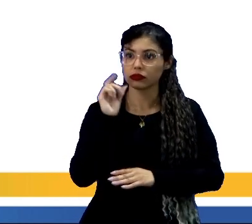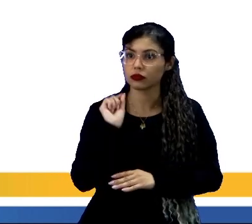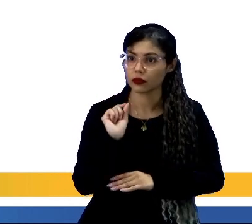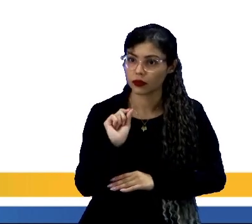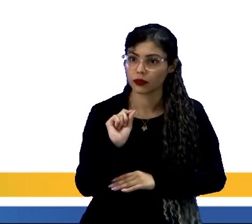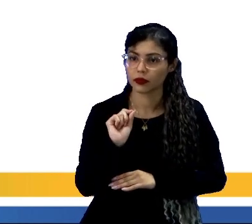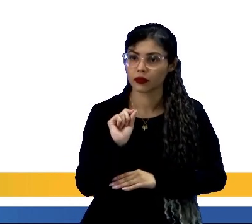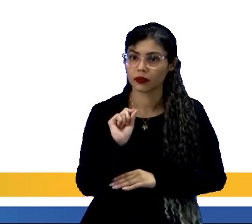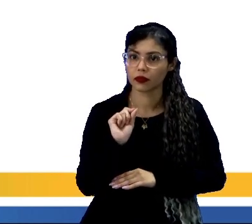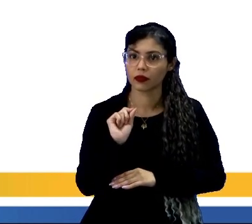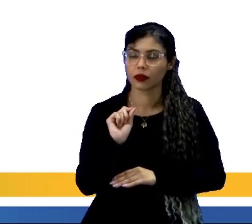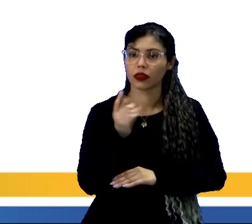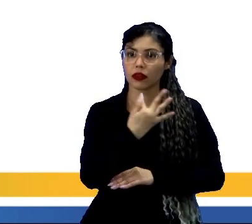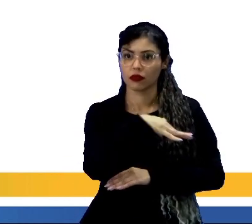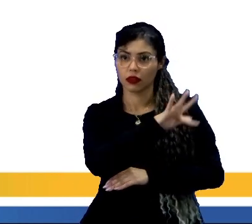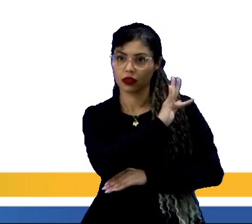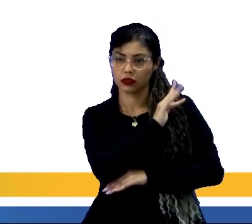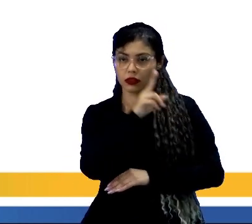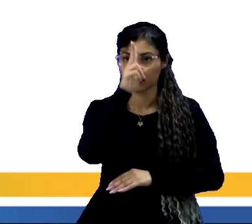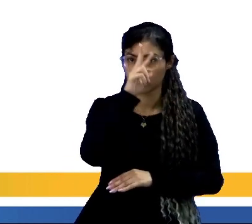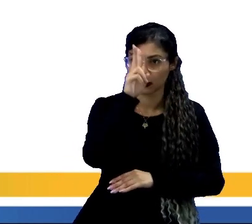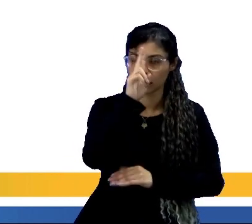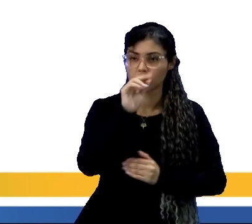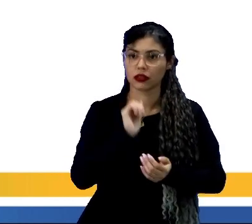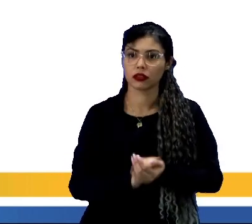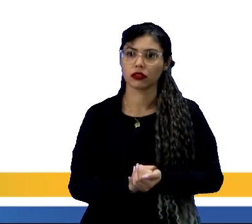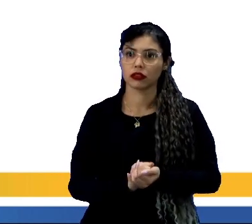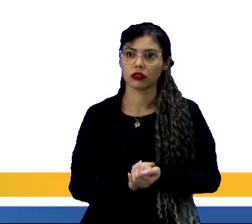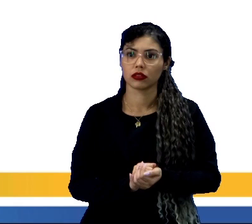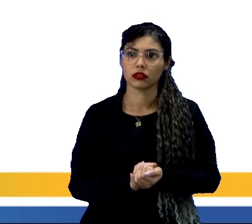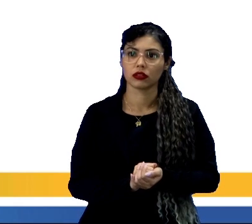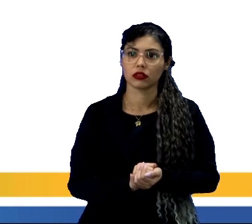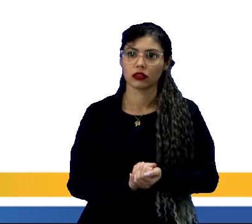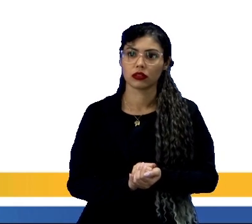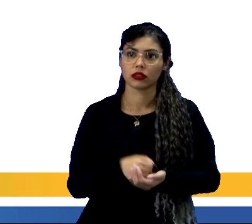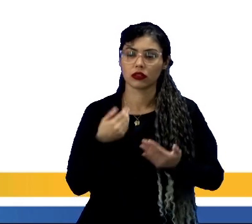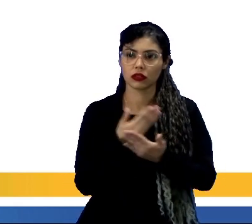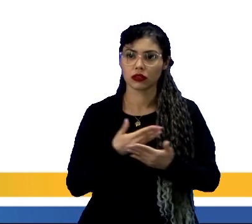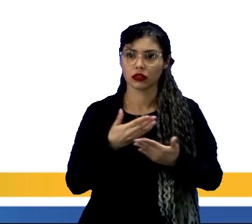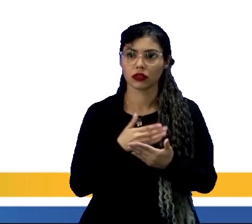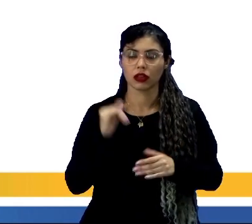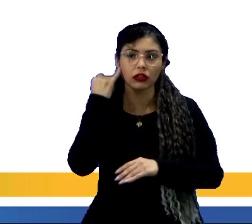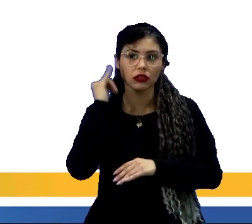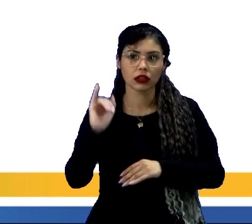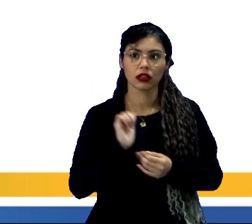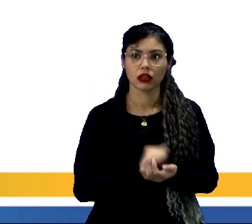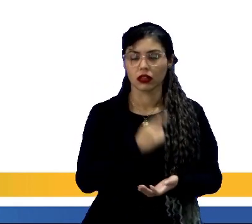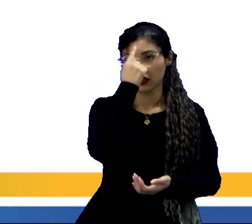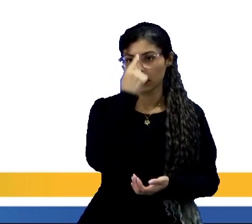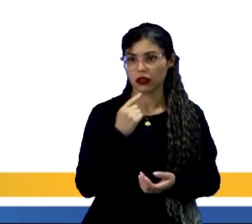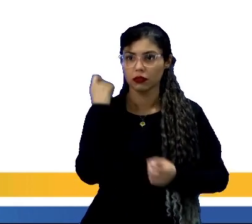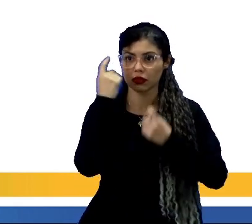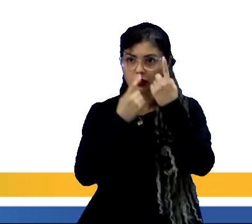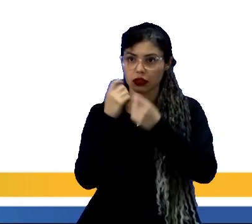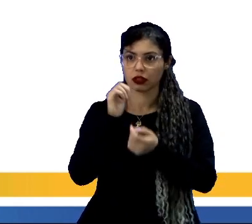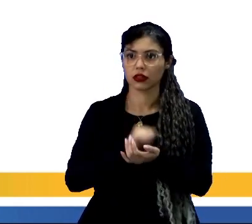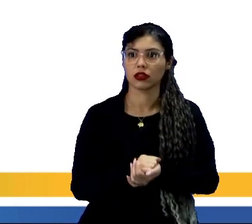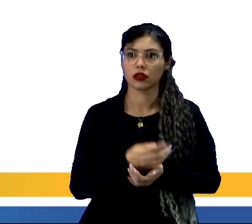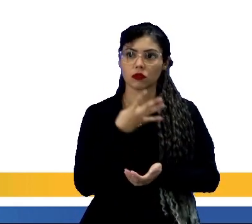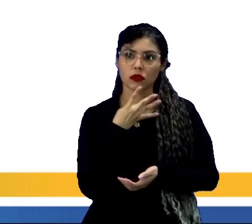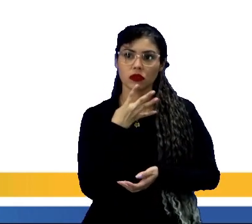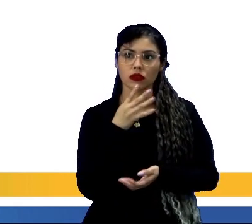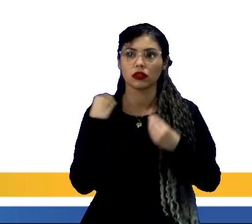do quê? Faculdade de lembrar e conservar ideias, imagens,